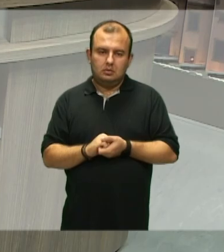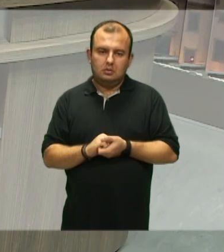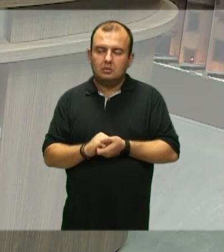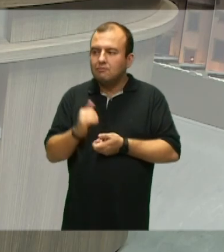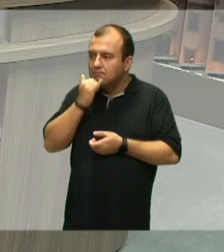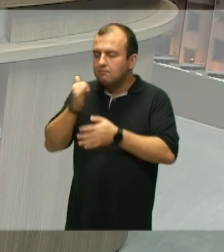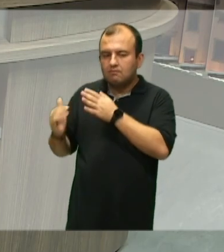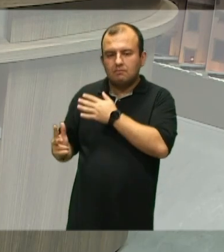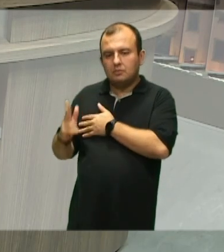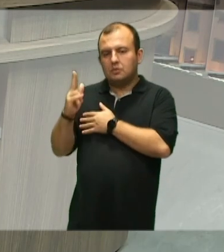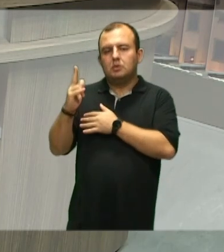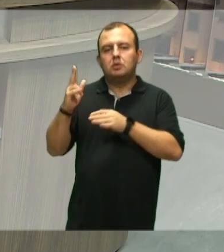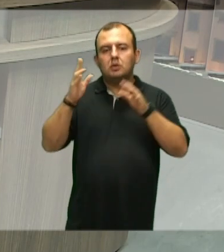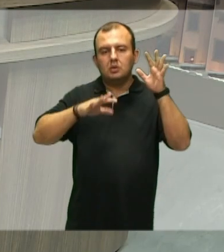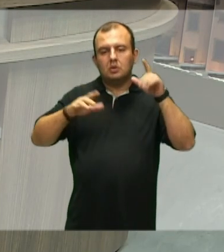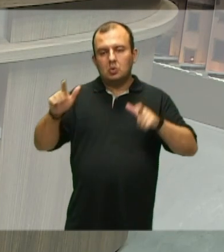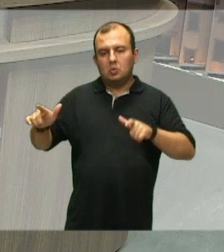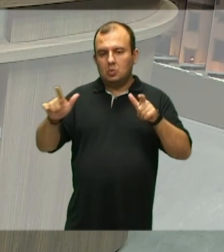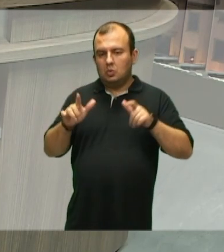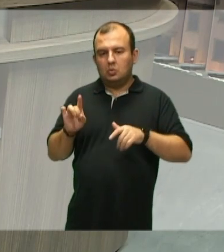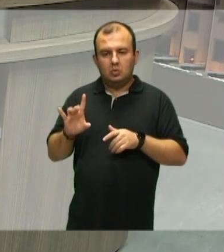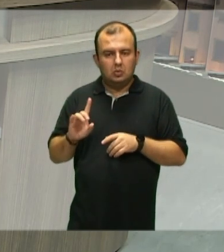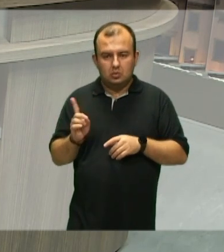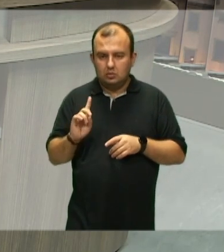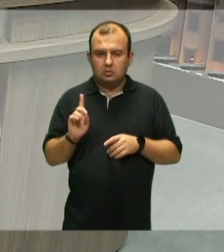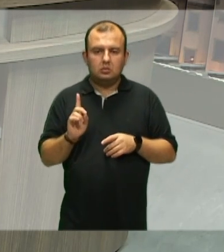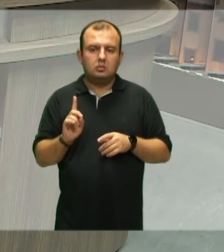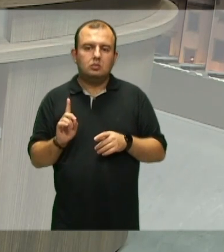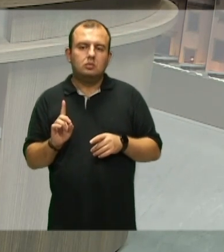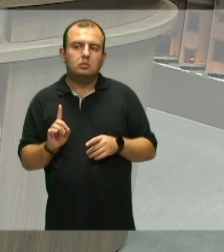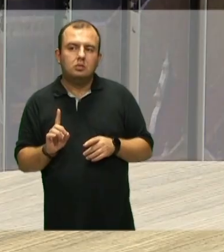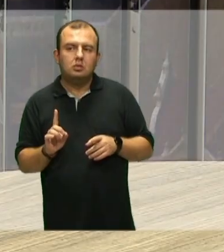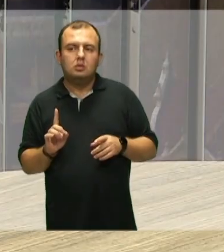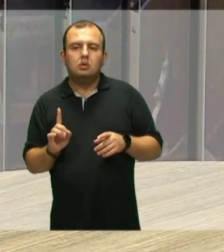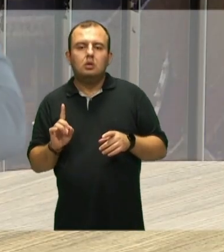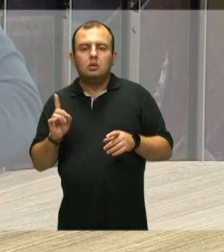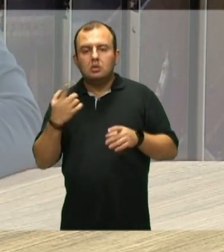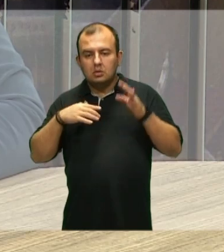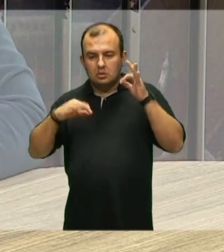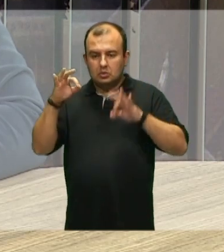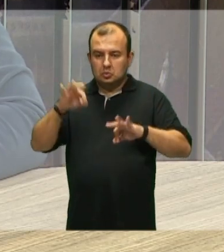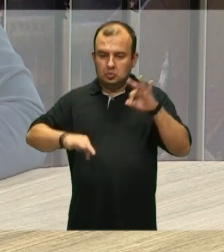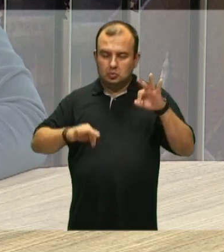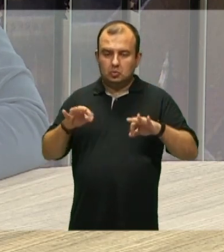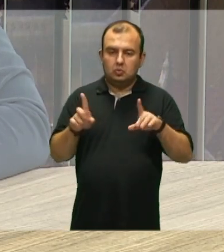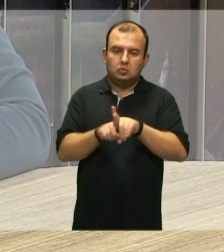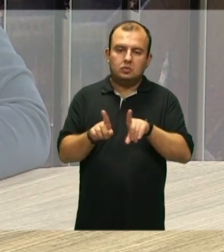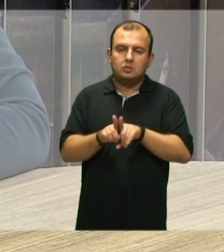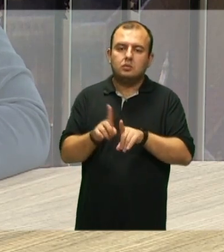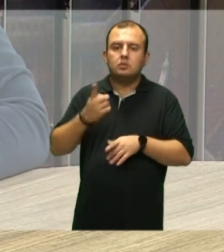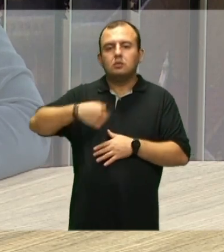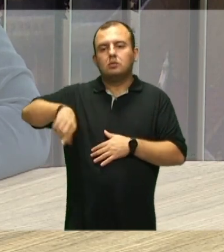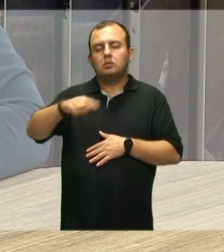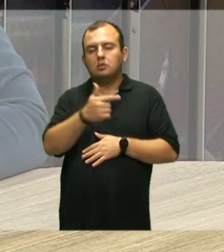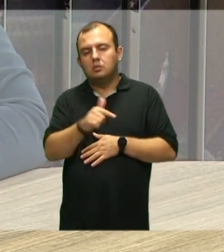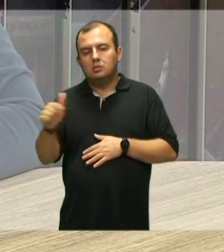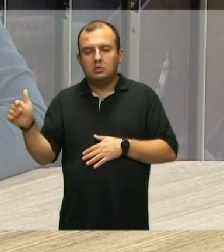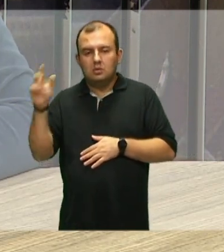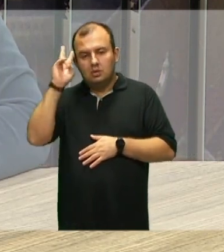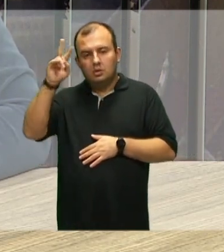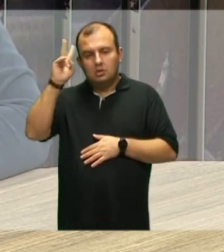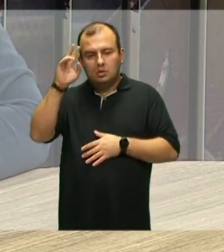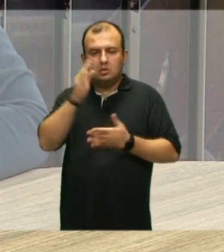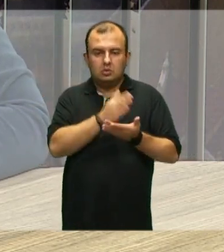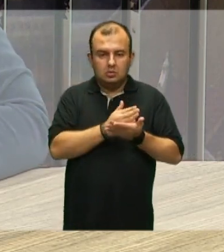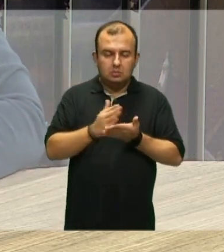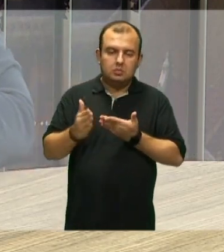te interromper, não apenas no cenário, né? Não apenas no cenário. As nossas peças, elas não têm uma história com